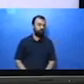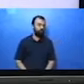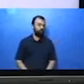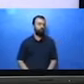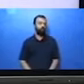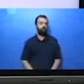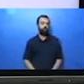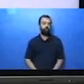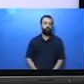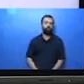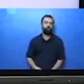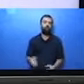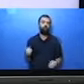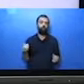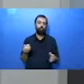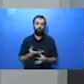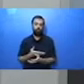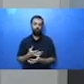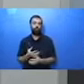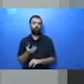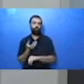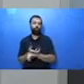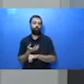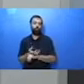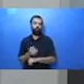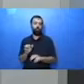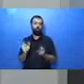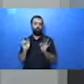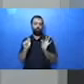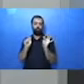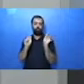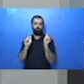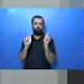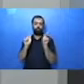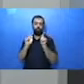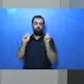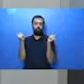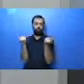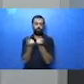E assim nós terminamos a nossa aula de geografia e vamos para a nossa